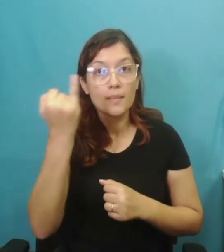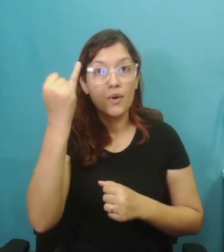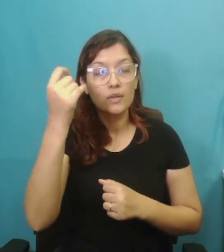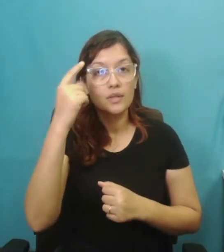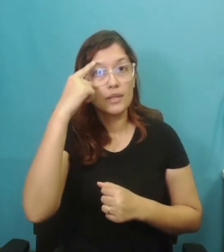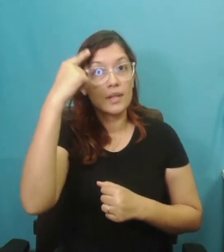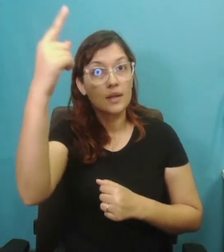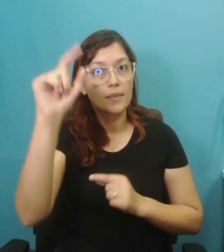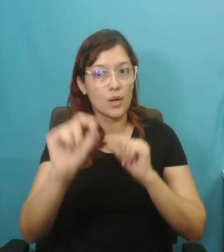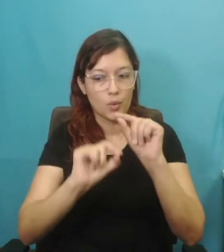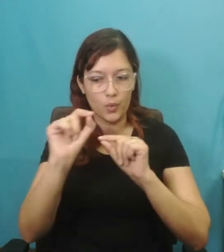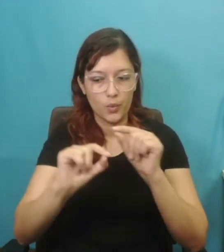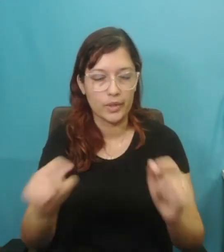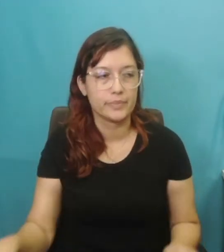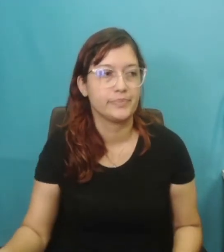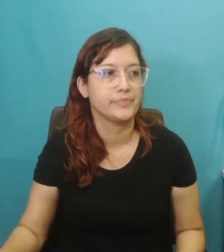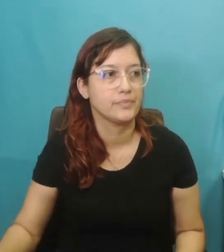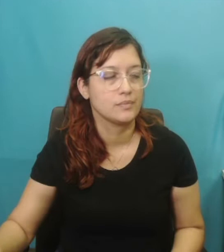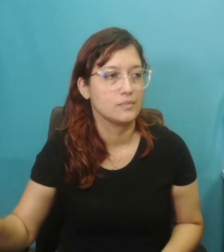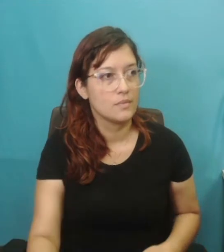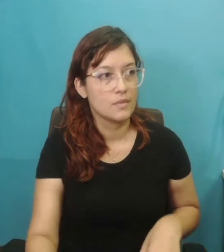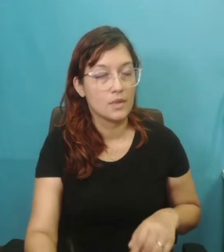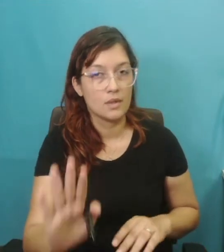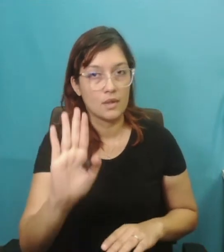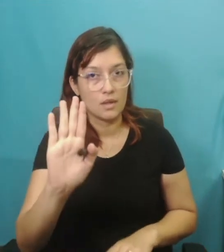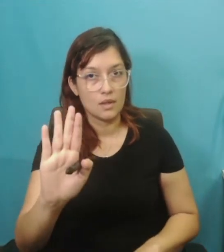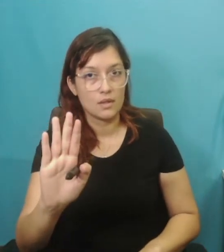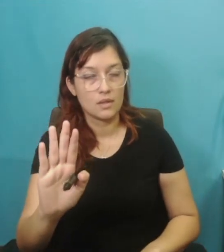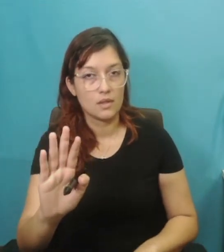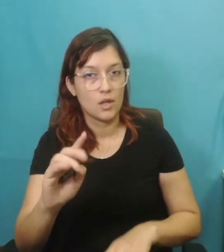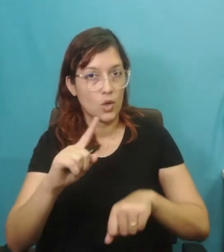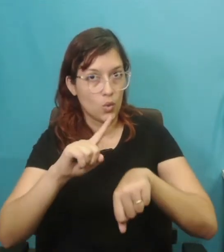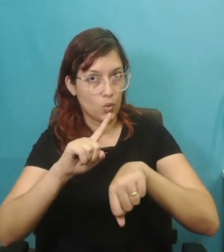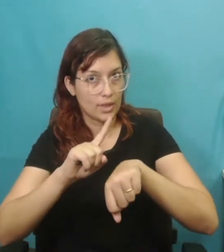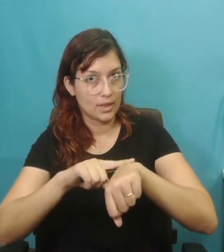Primeiro é importante lembrar uma coisa.